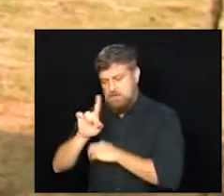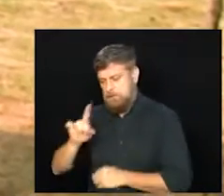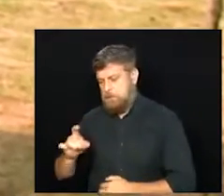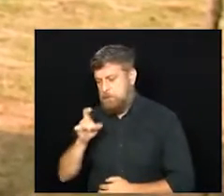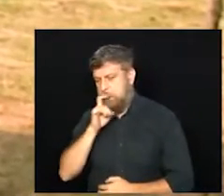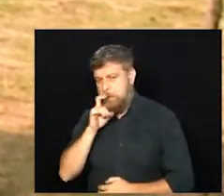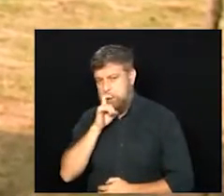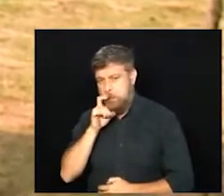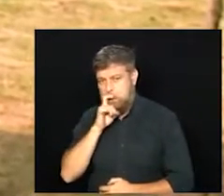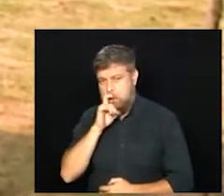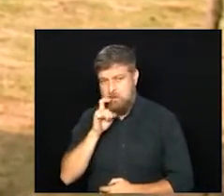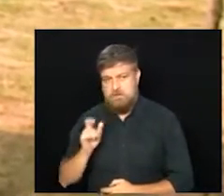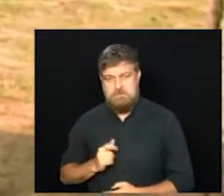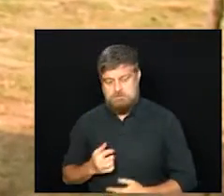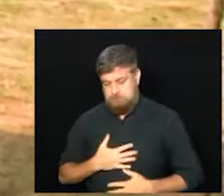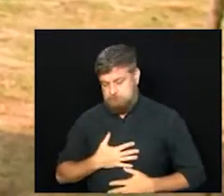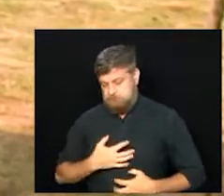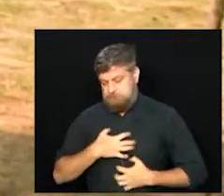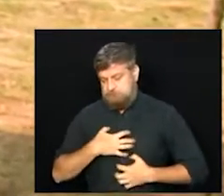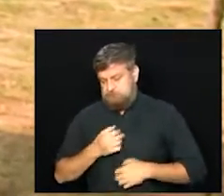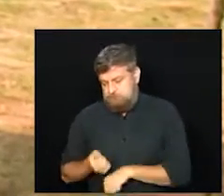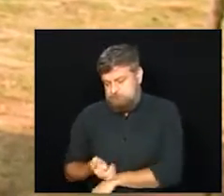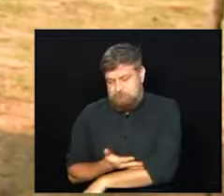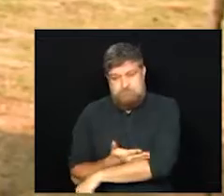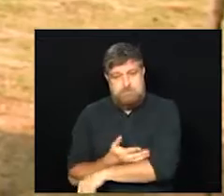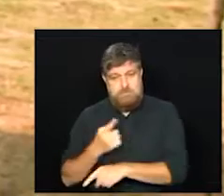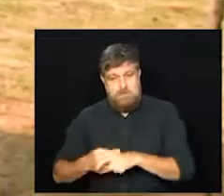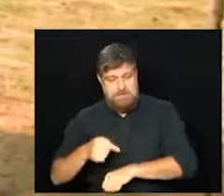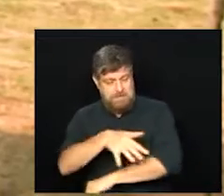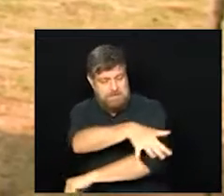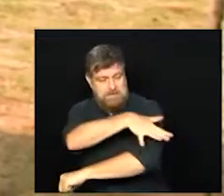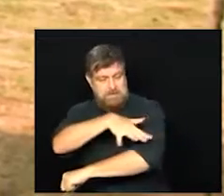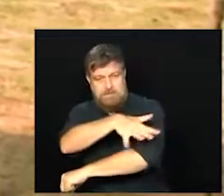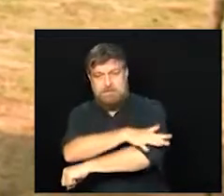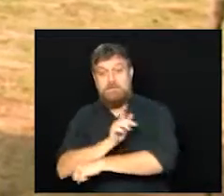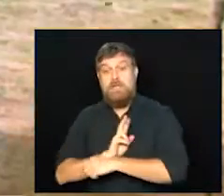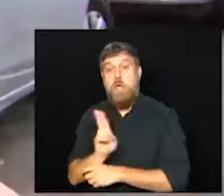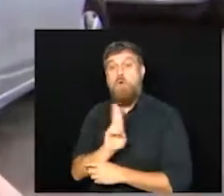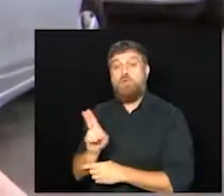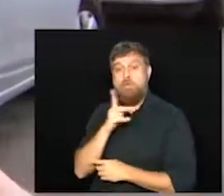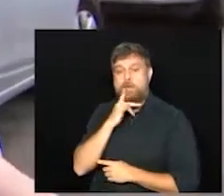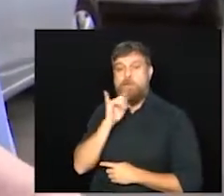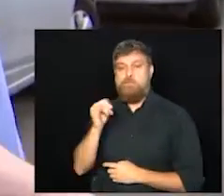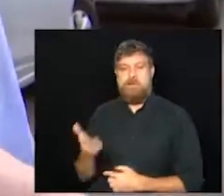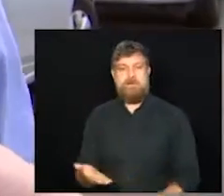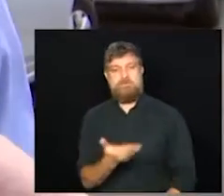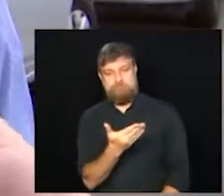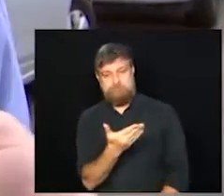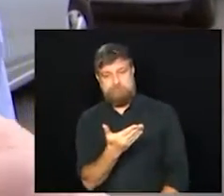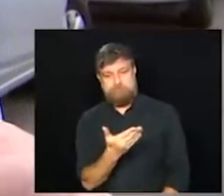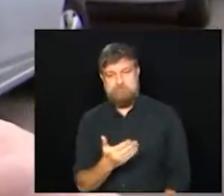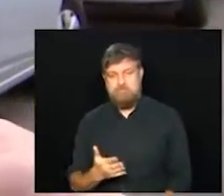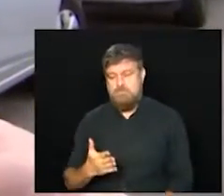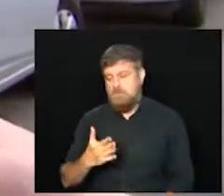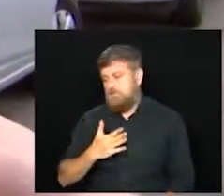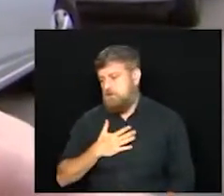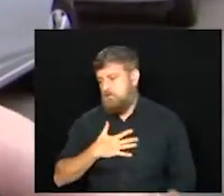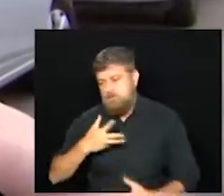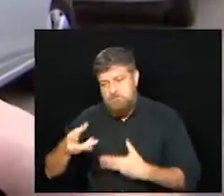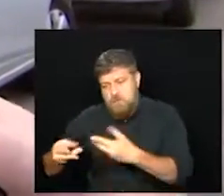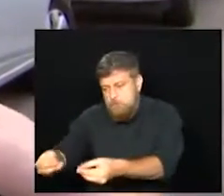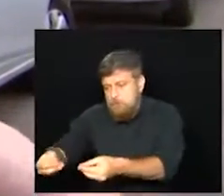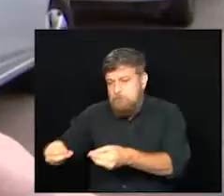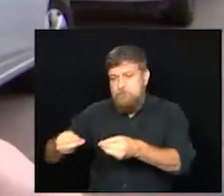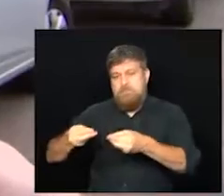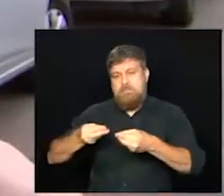de Campinas se emociona, porque a praça leva o nome do pai dele. Primeiro, para mim, foi um presente,